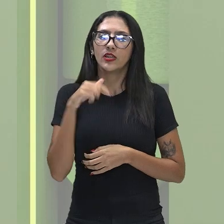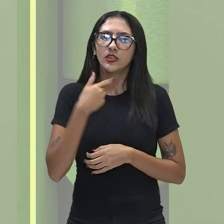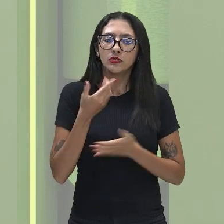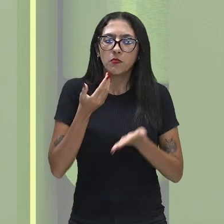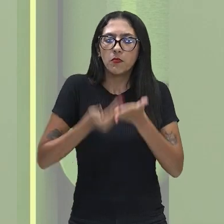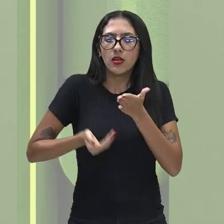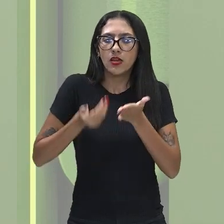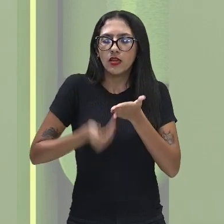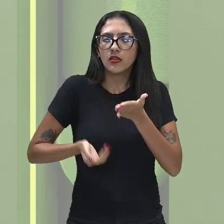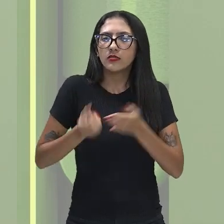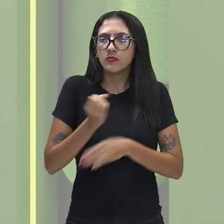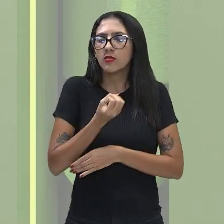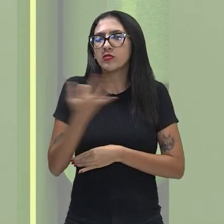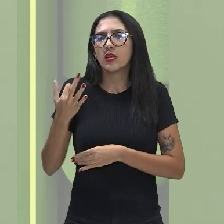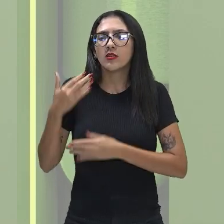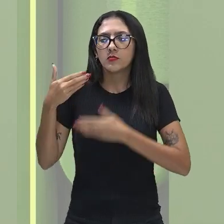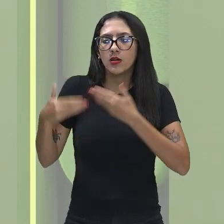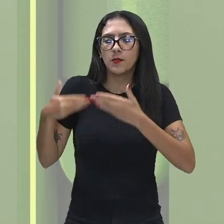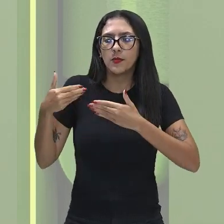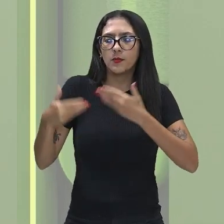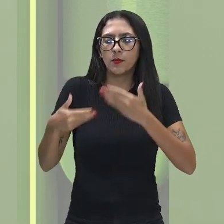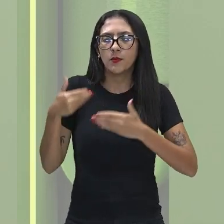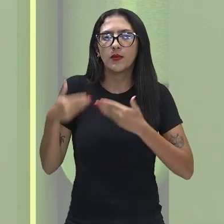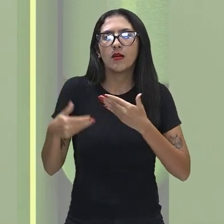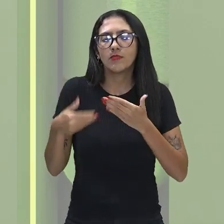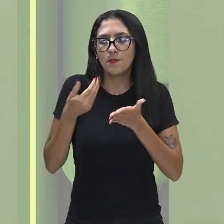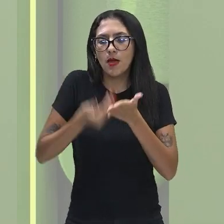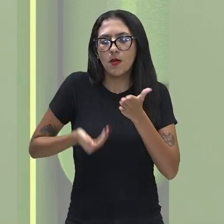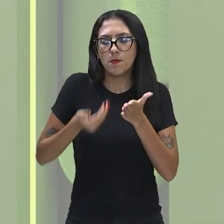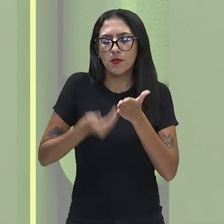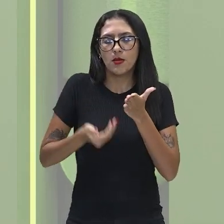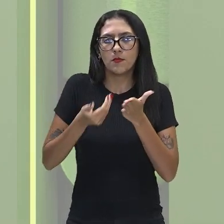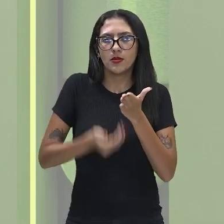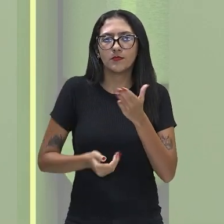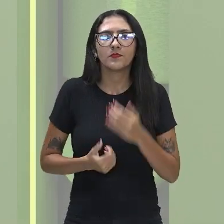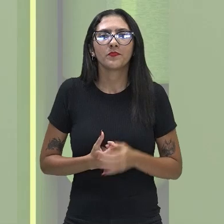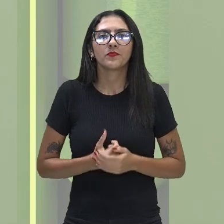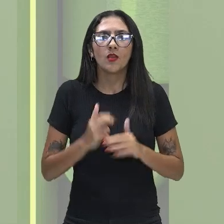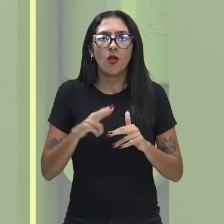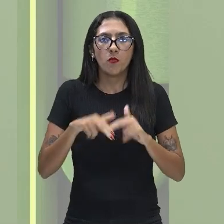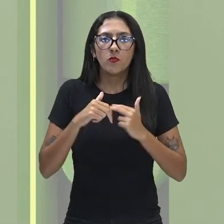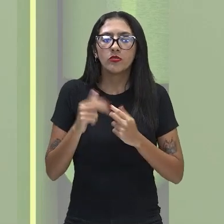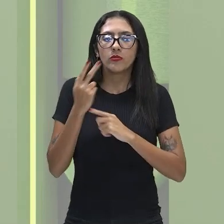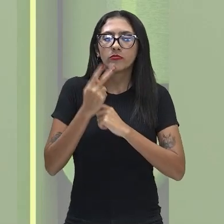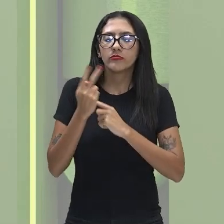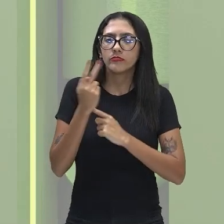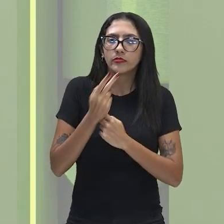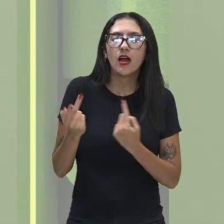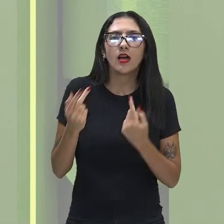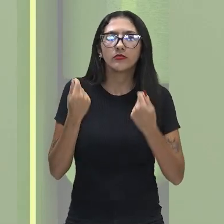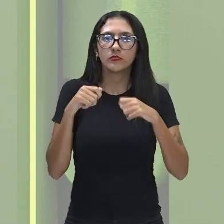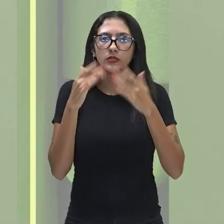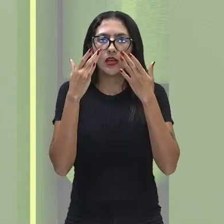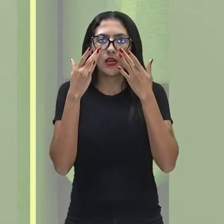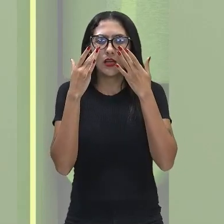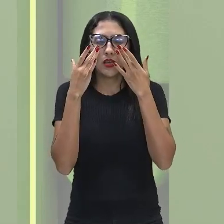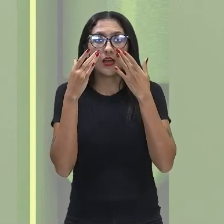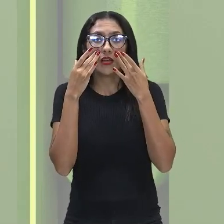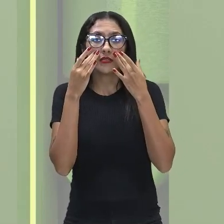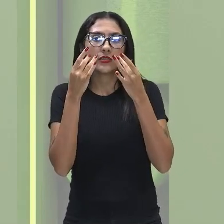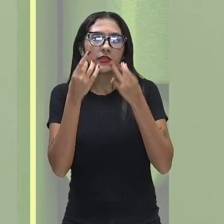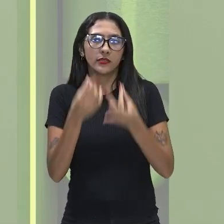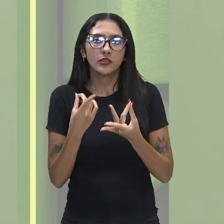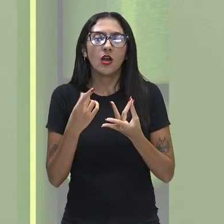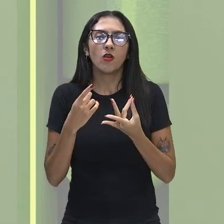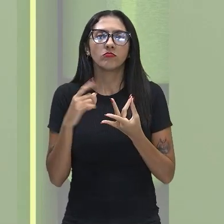dos nossos neurônios gradativamente. Por isso que o cuidado, a atenção, né, ao